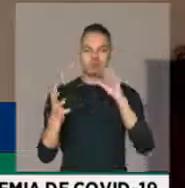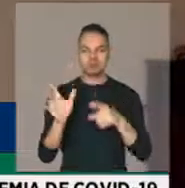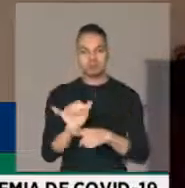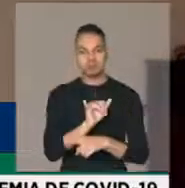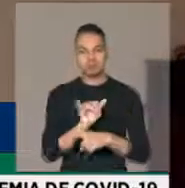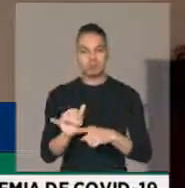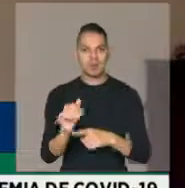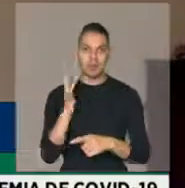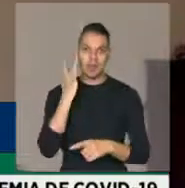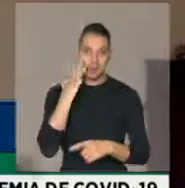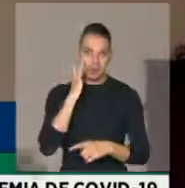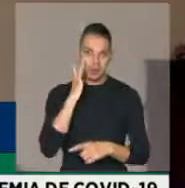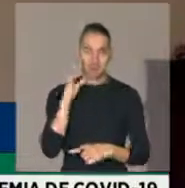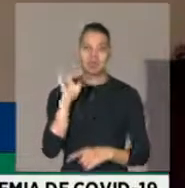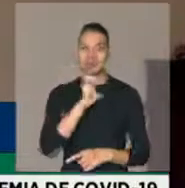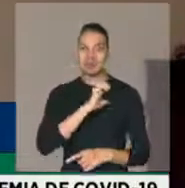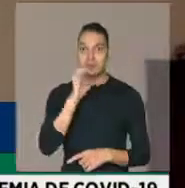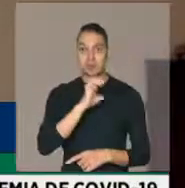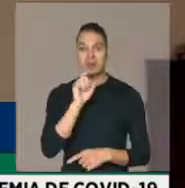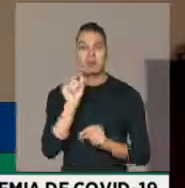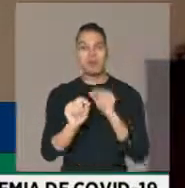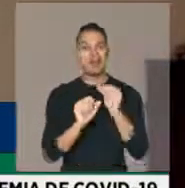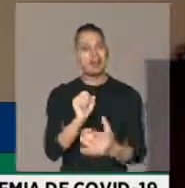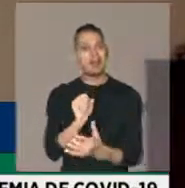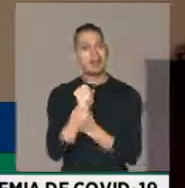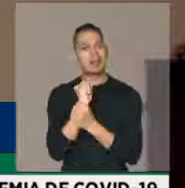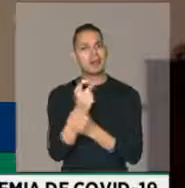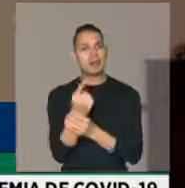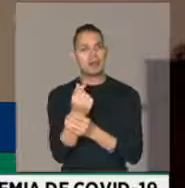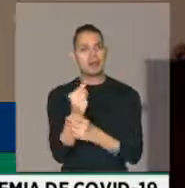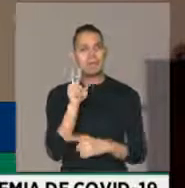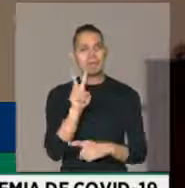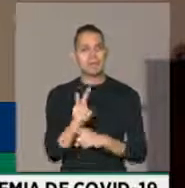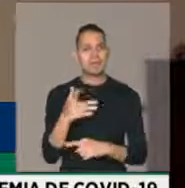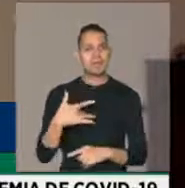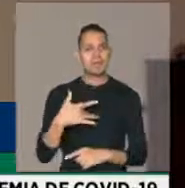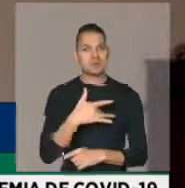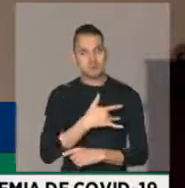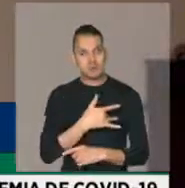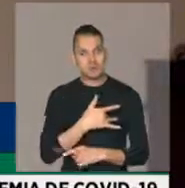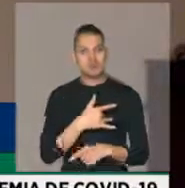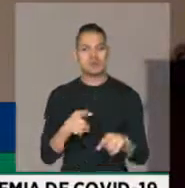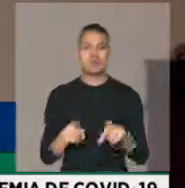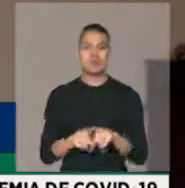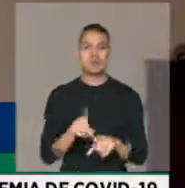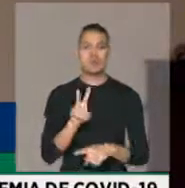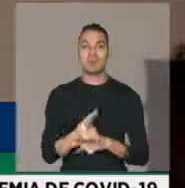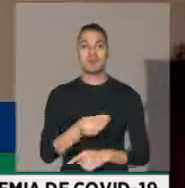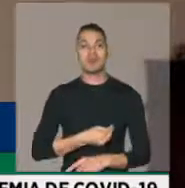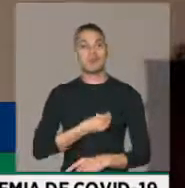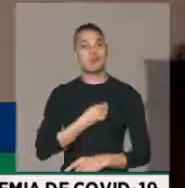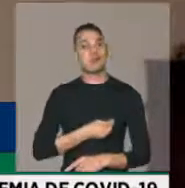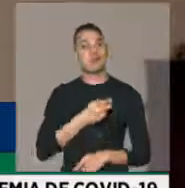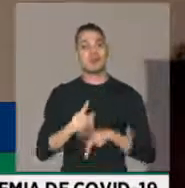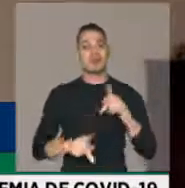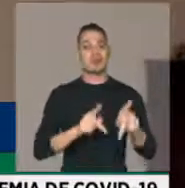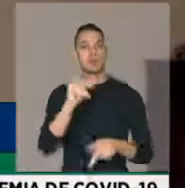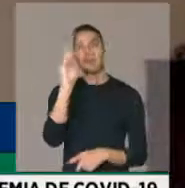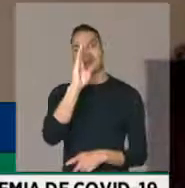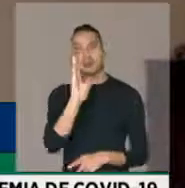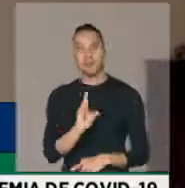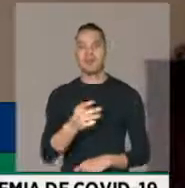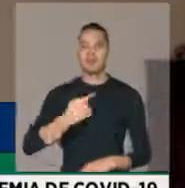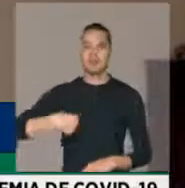consideramos emergenciais para garantir recursos para a proteção da saúde e da vida dos brasileiros,